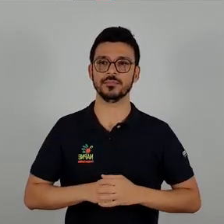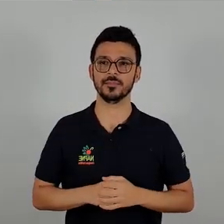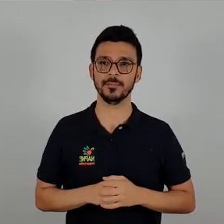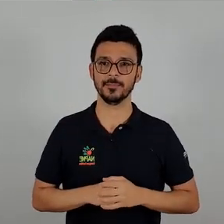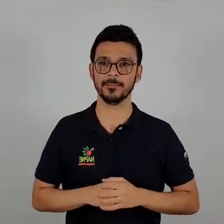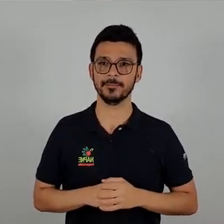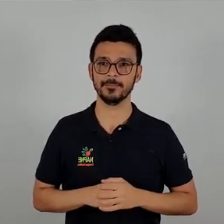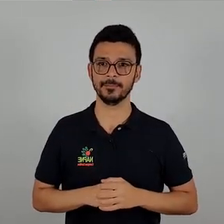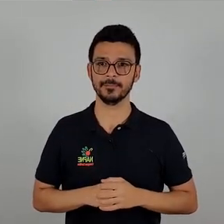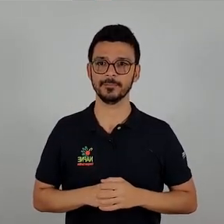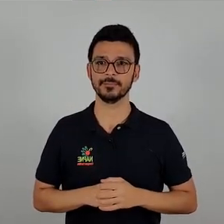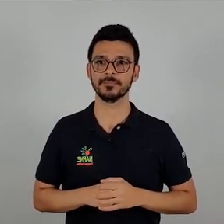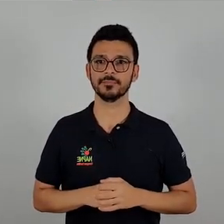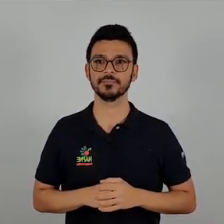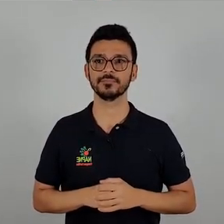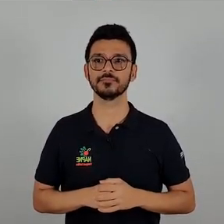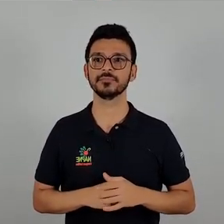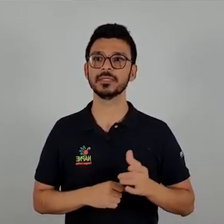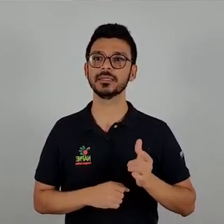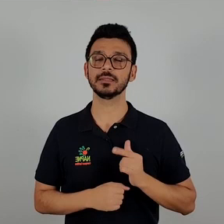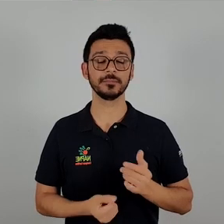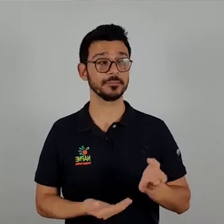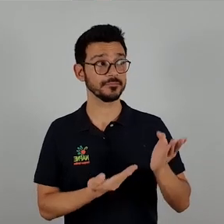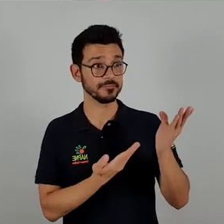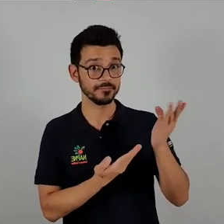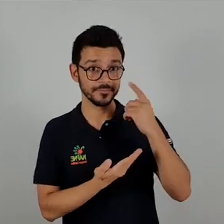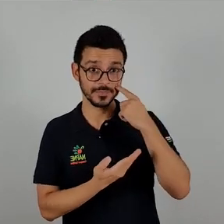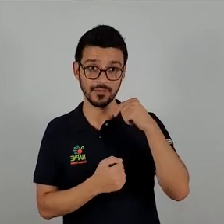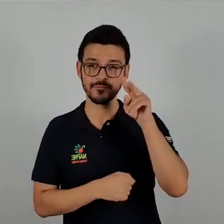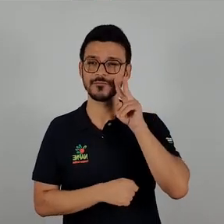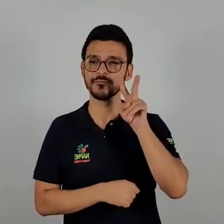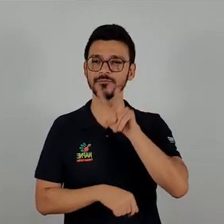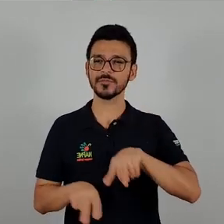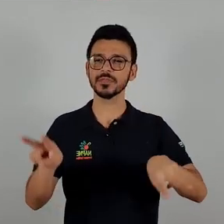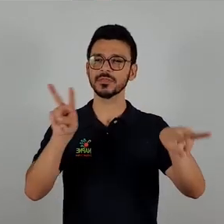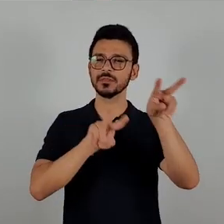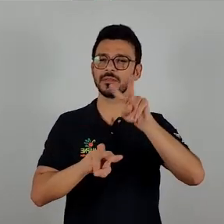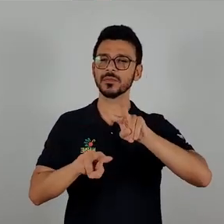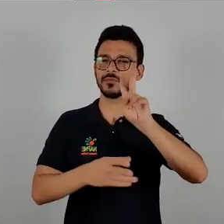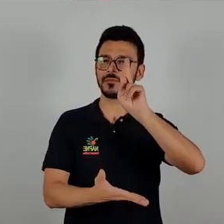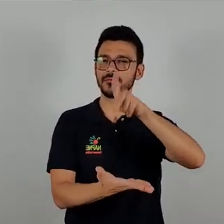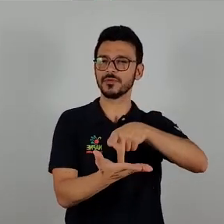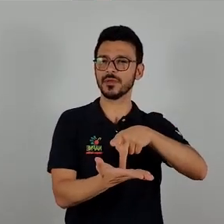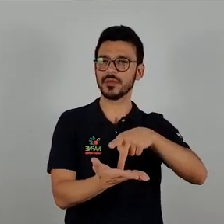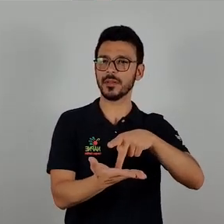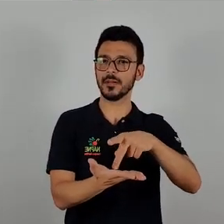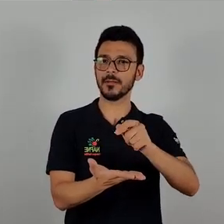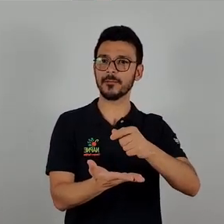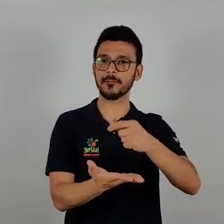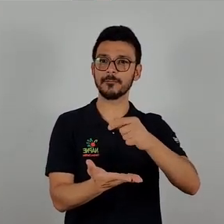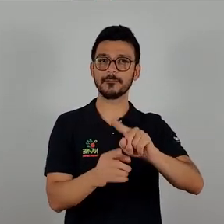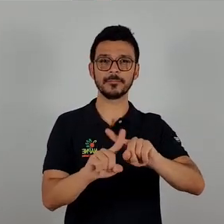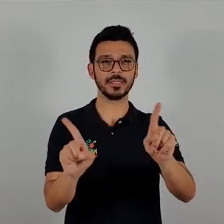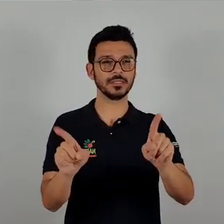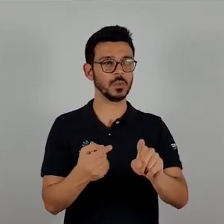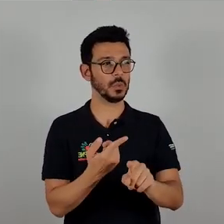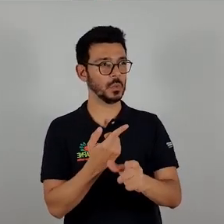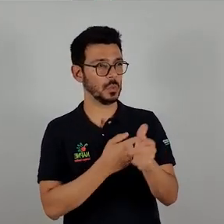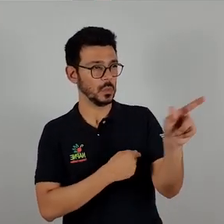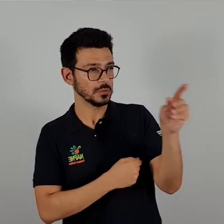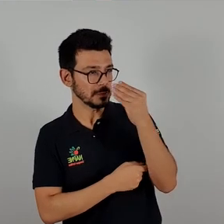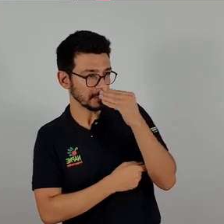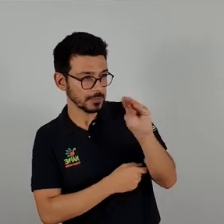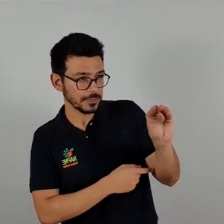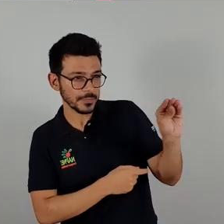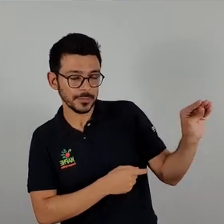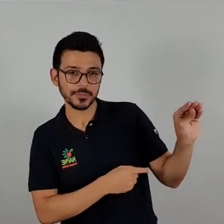Por isso que, se você não acredita numa técnica, permita que quem trabalhe com ela faça o seu trabalho.